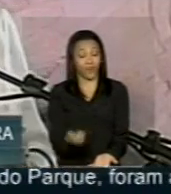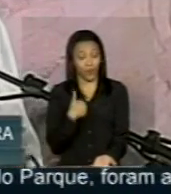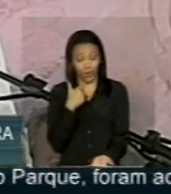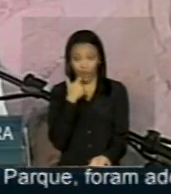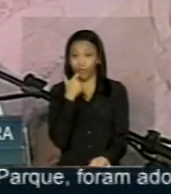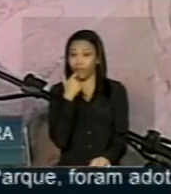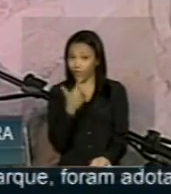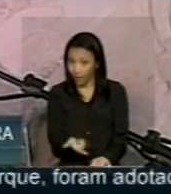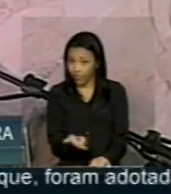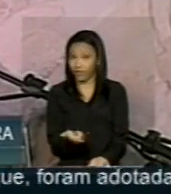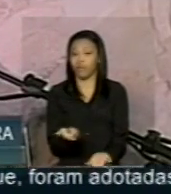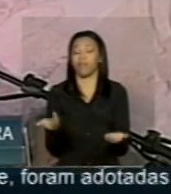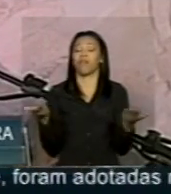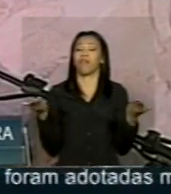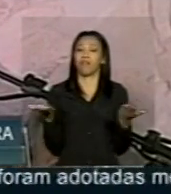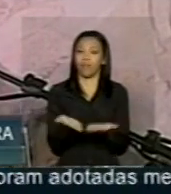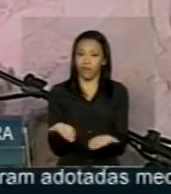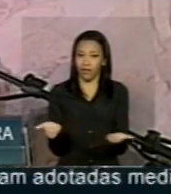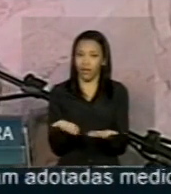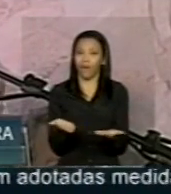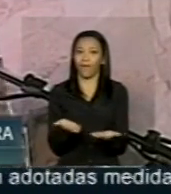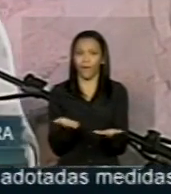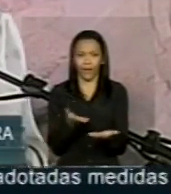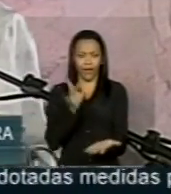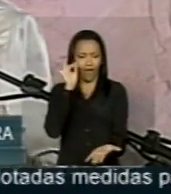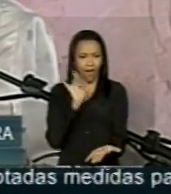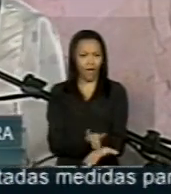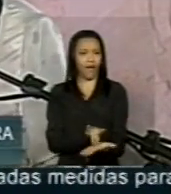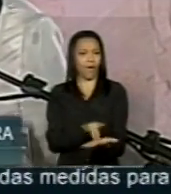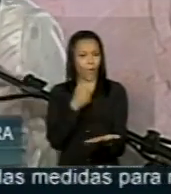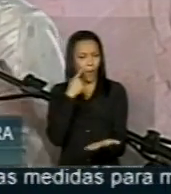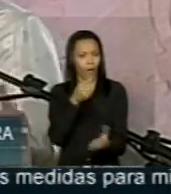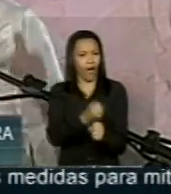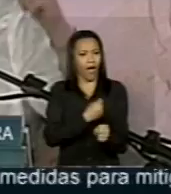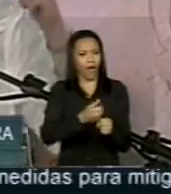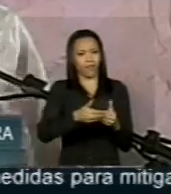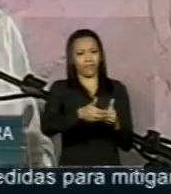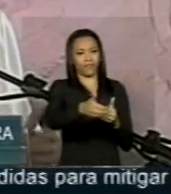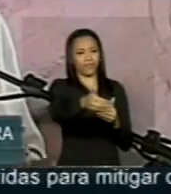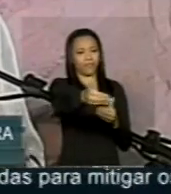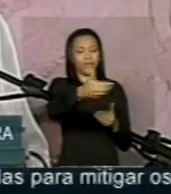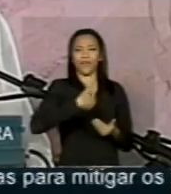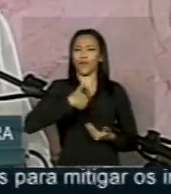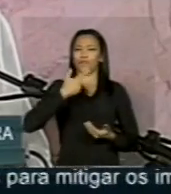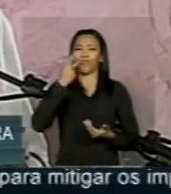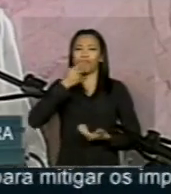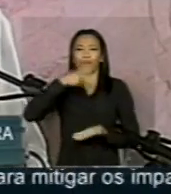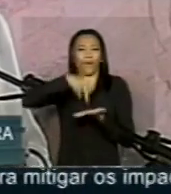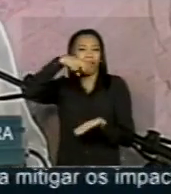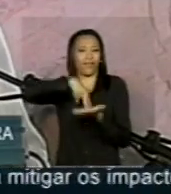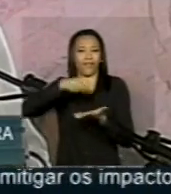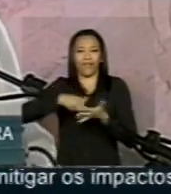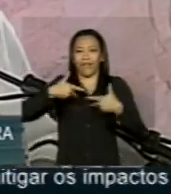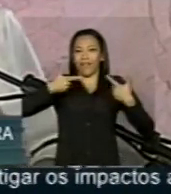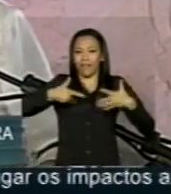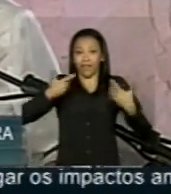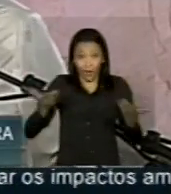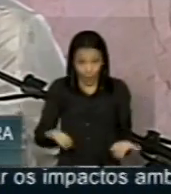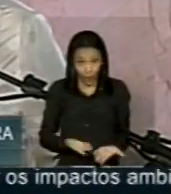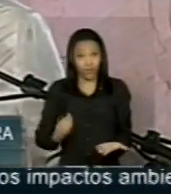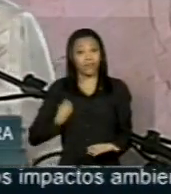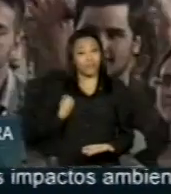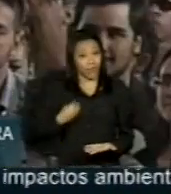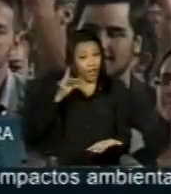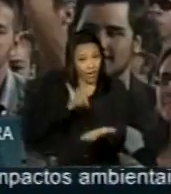que agora ela é uma realidade, eu digo com a alma cheia de alegria. Ela é uma